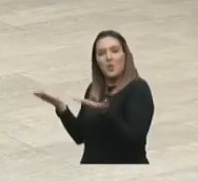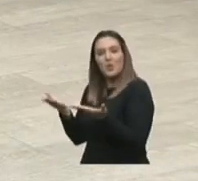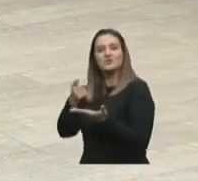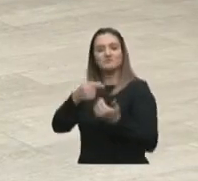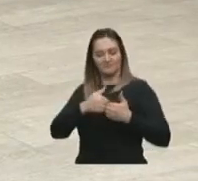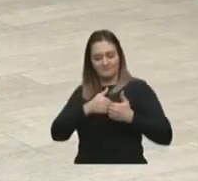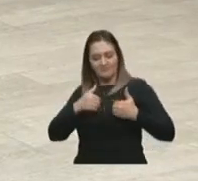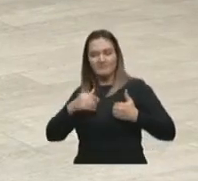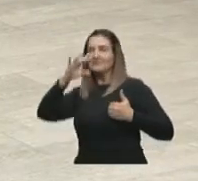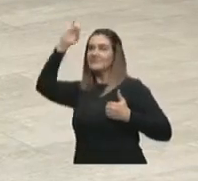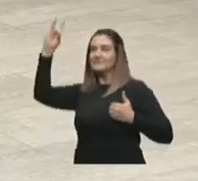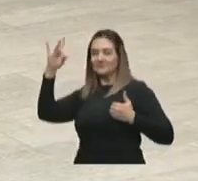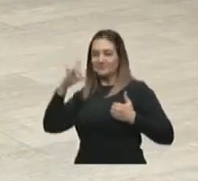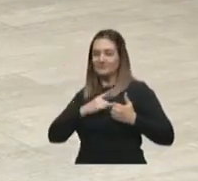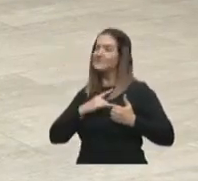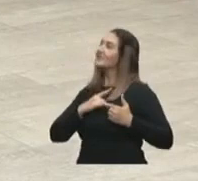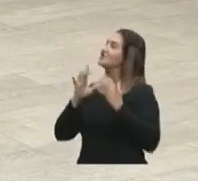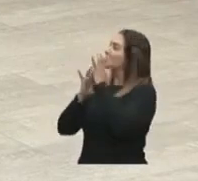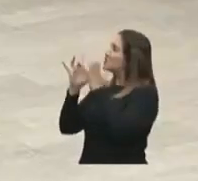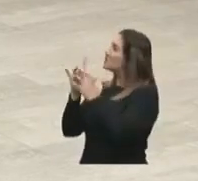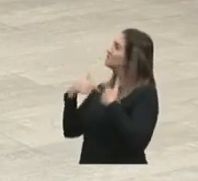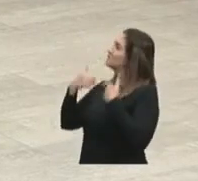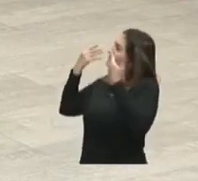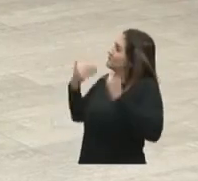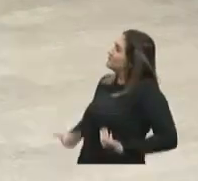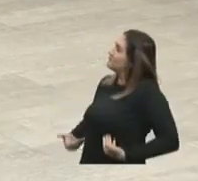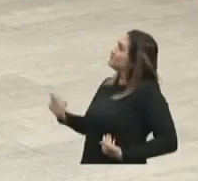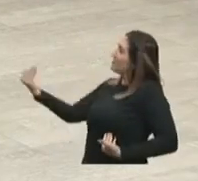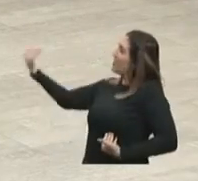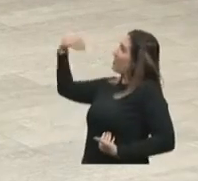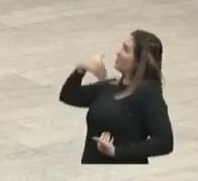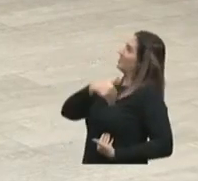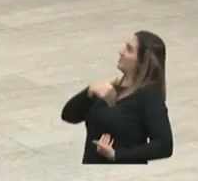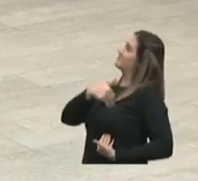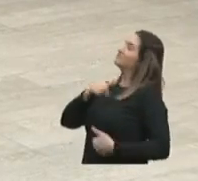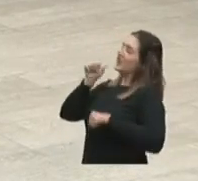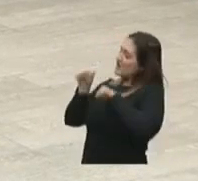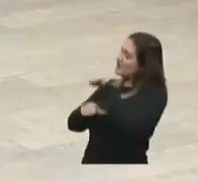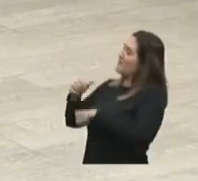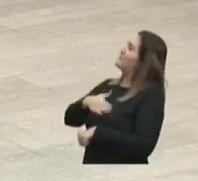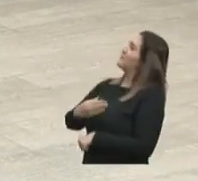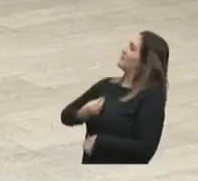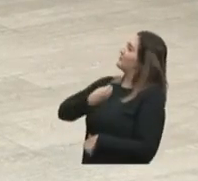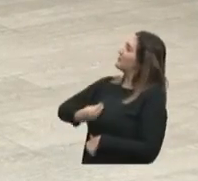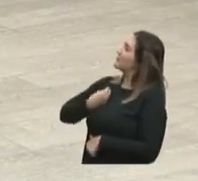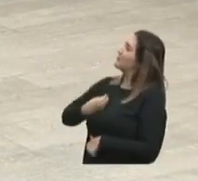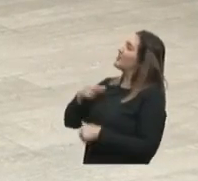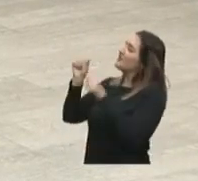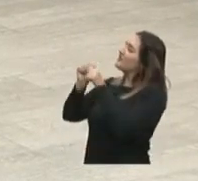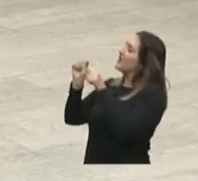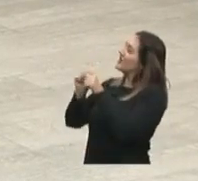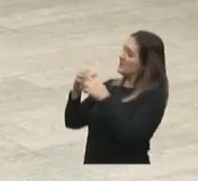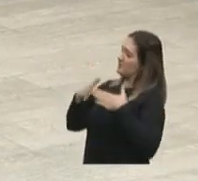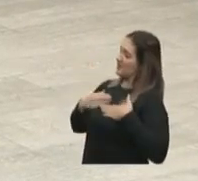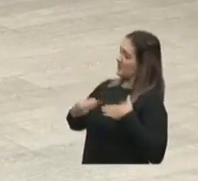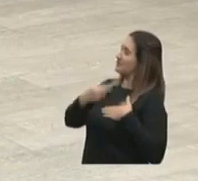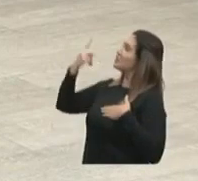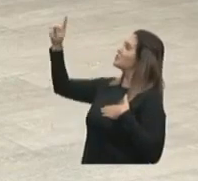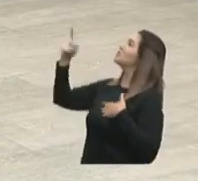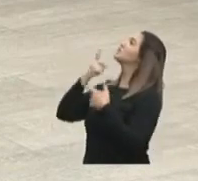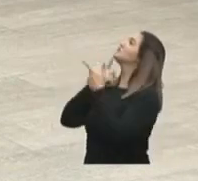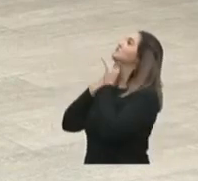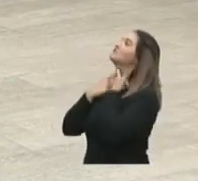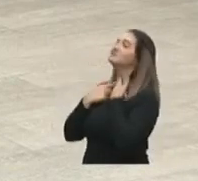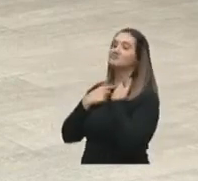abrir o seu coração a Ele e dizer: Jesus, eu estou aqui, entra no meu coração, transforma a minha vida, faz em mim a tua